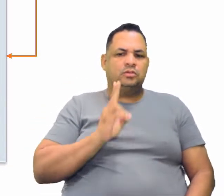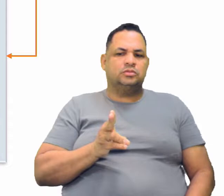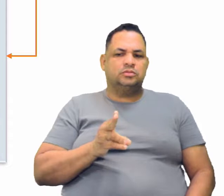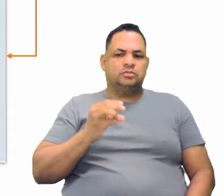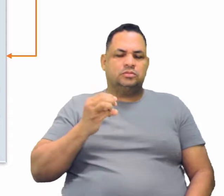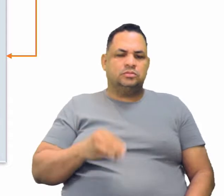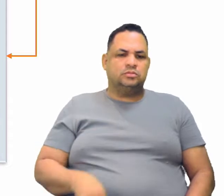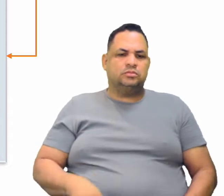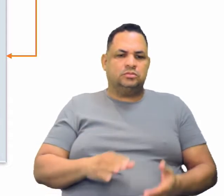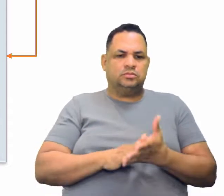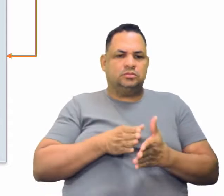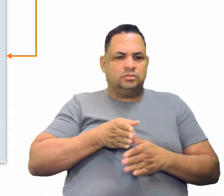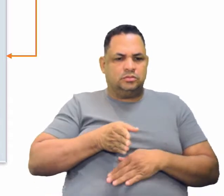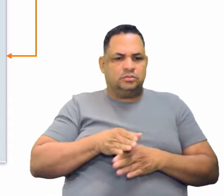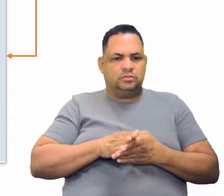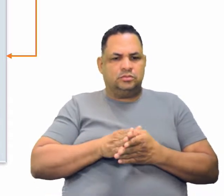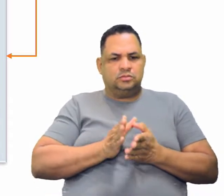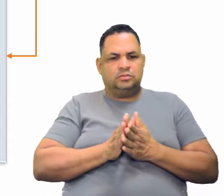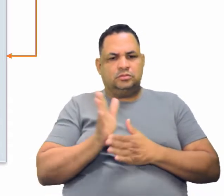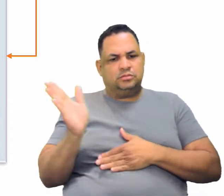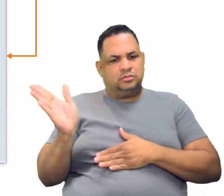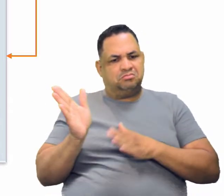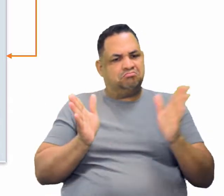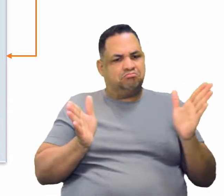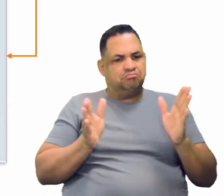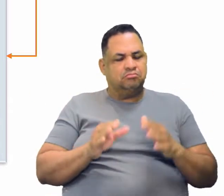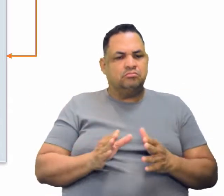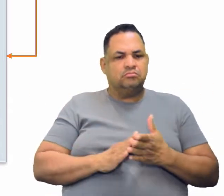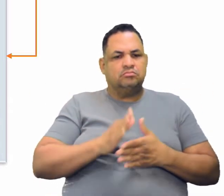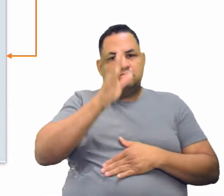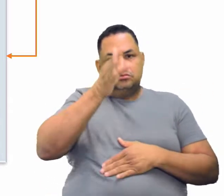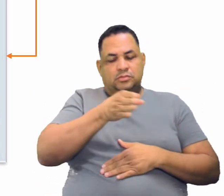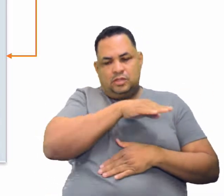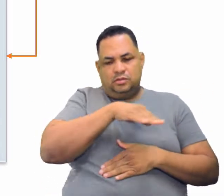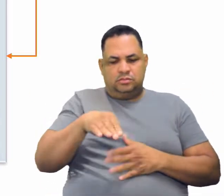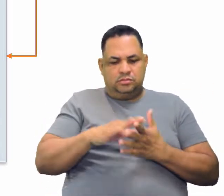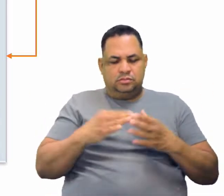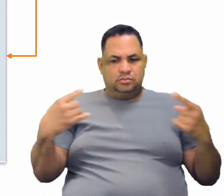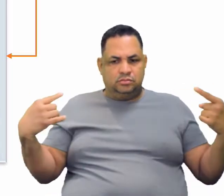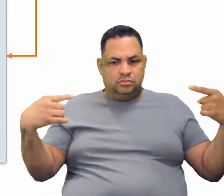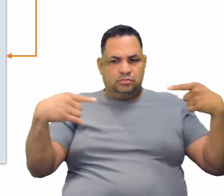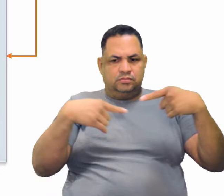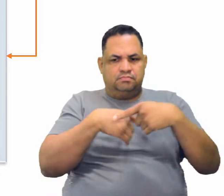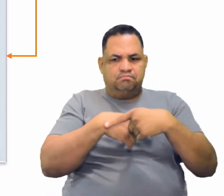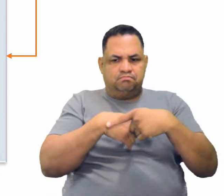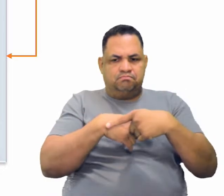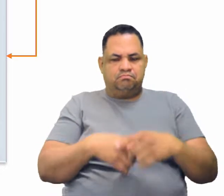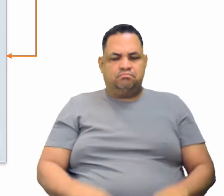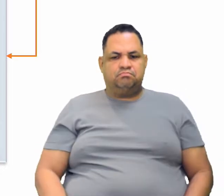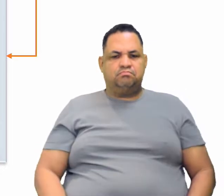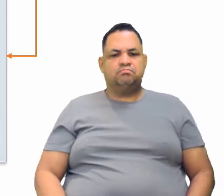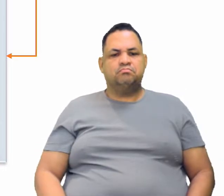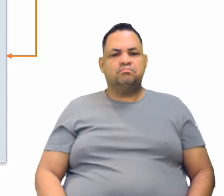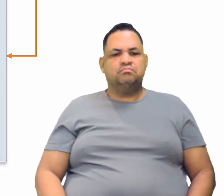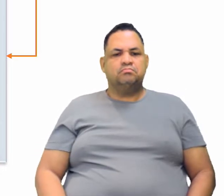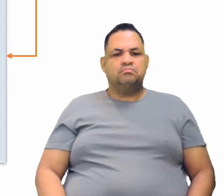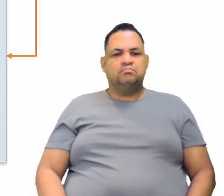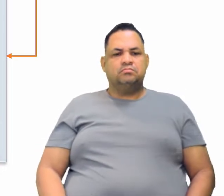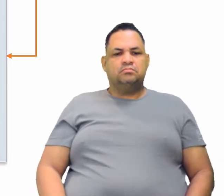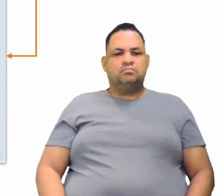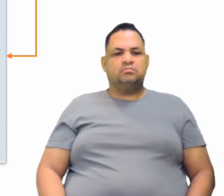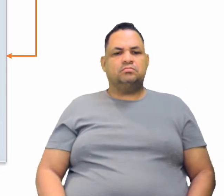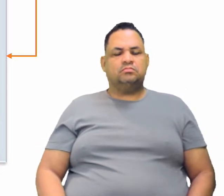mesma direção de atuação dessa aplicação, mas tem sentido oposto. Ou seja, se você está aplicando para a direita,